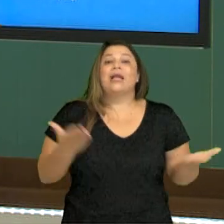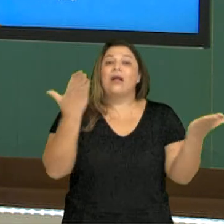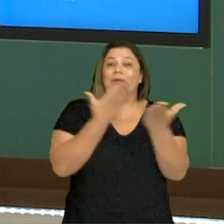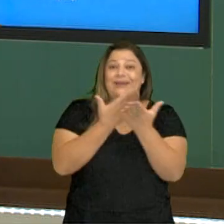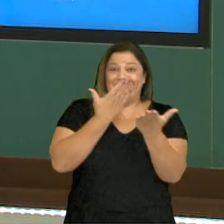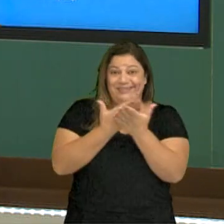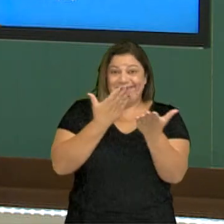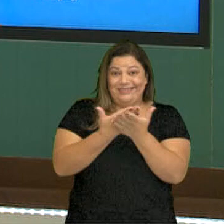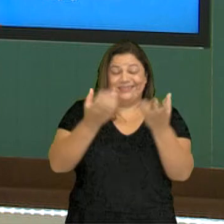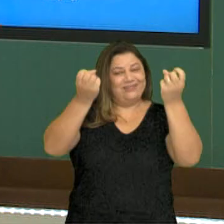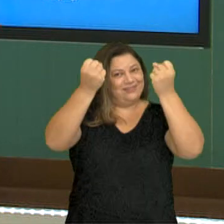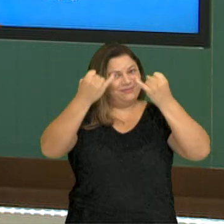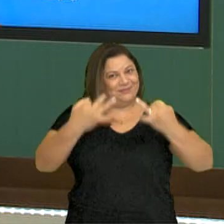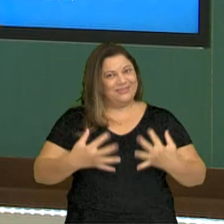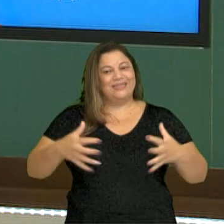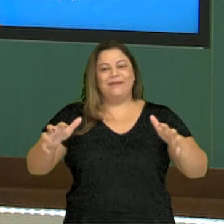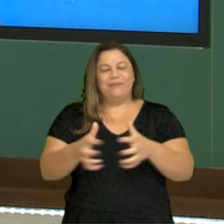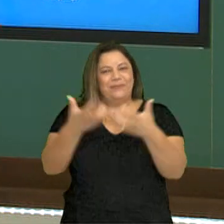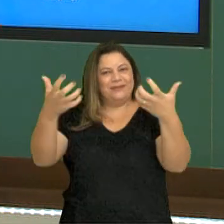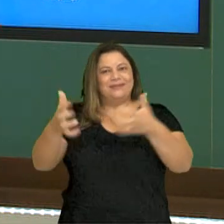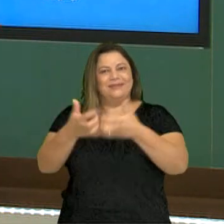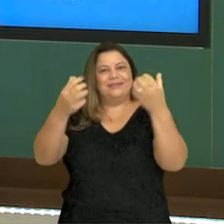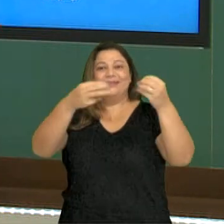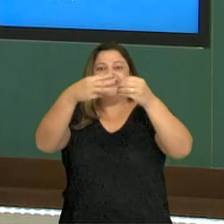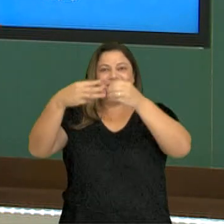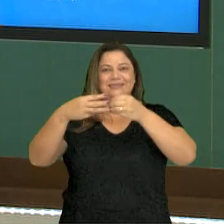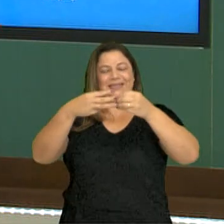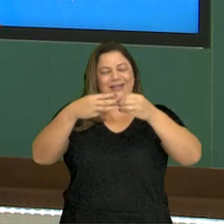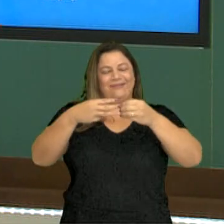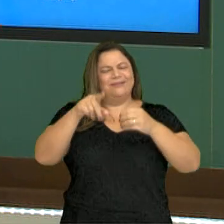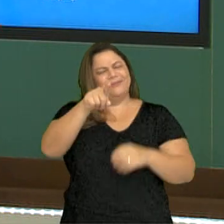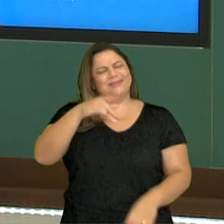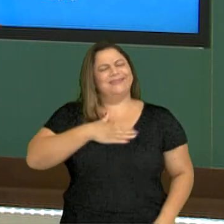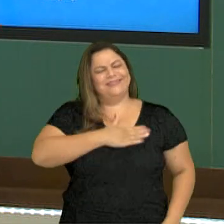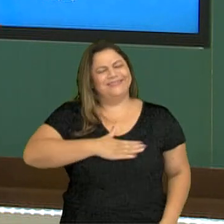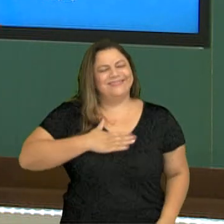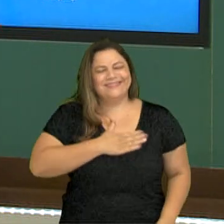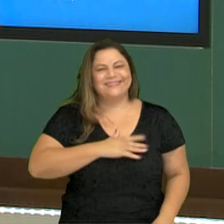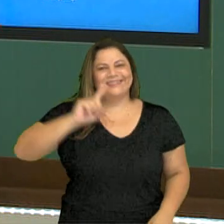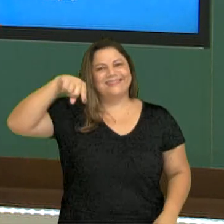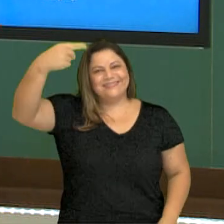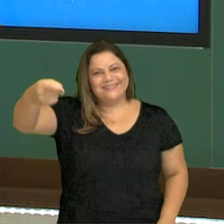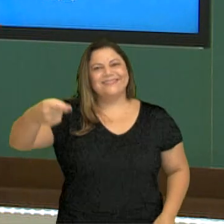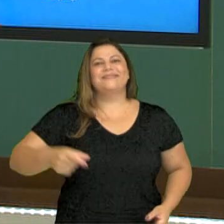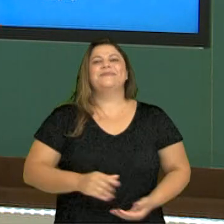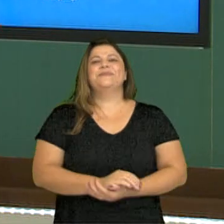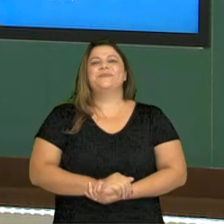sobre as plantas, a célula vegetal. Espero que vocês tenham gostado e até breve!